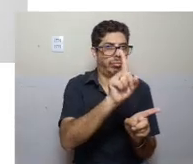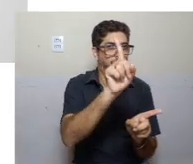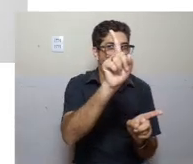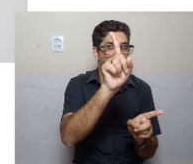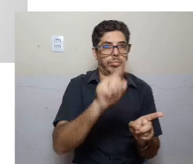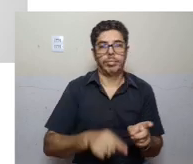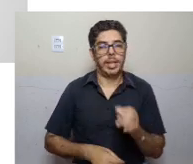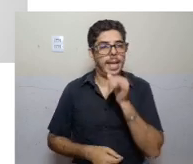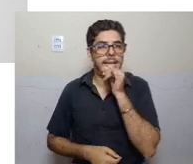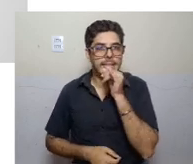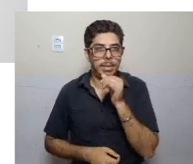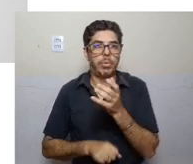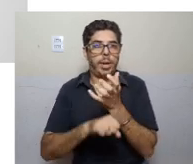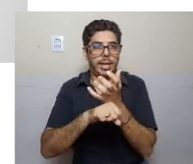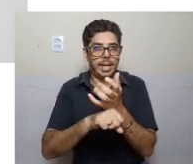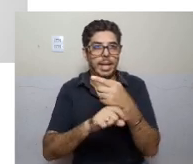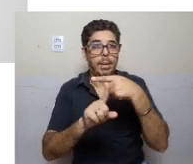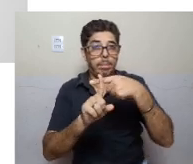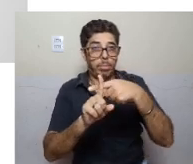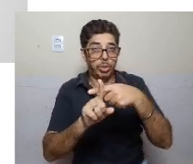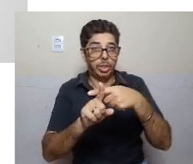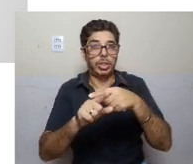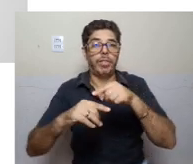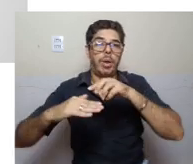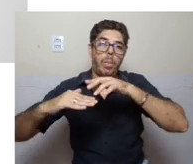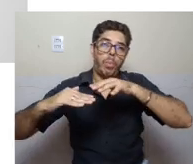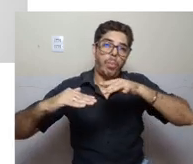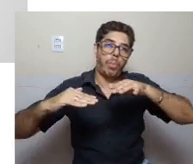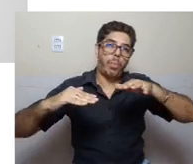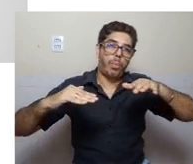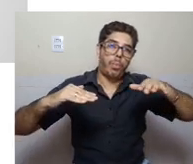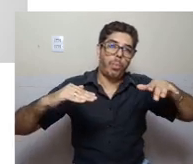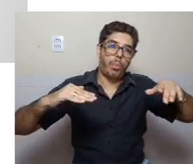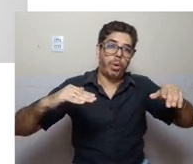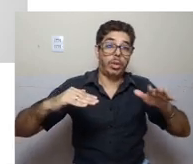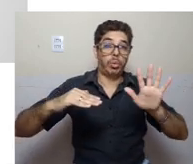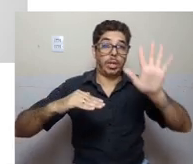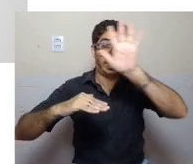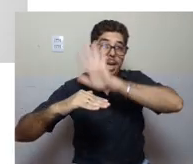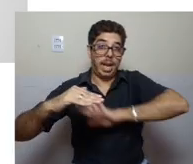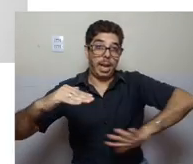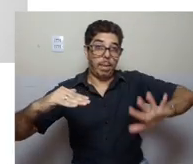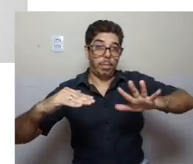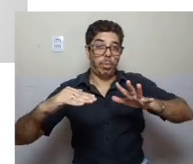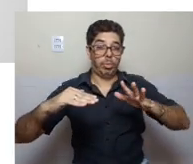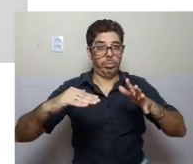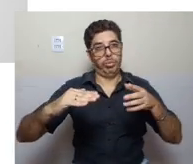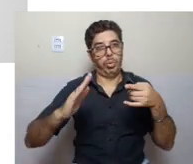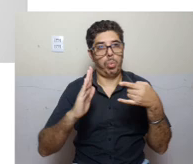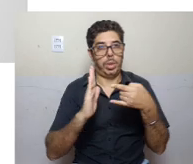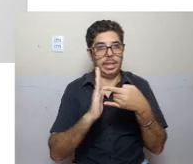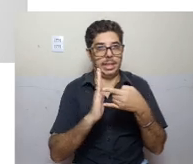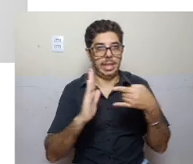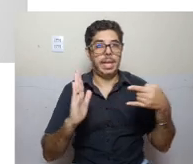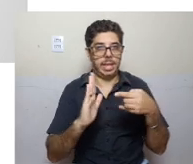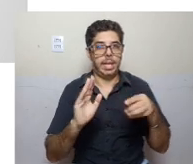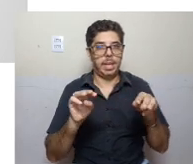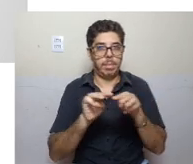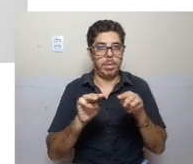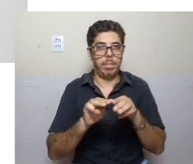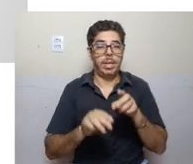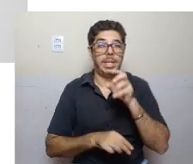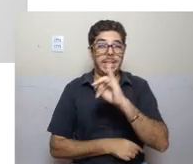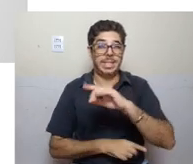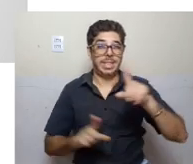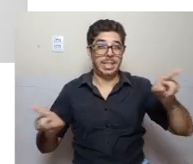teste positiva se mova num campo magnético uniforme produzido por um ímã. Se a carga se mover de forma paralela